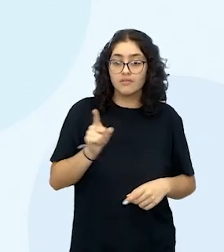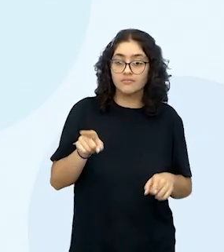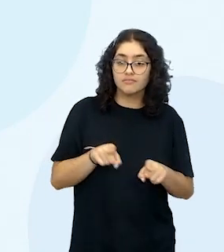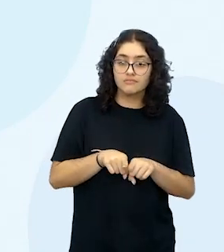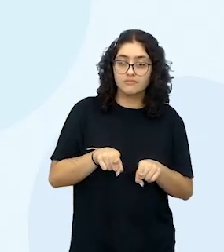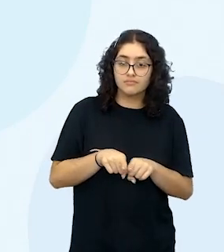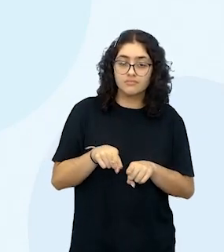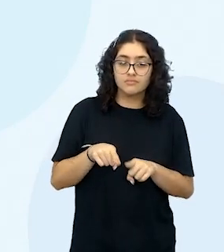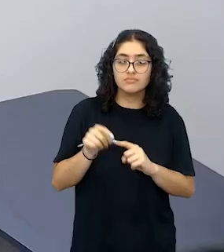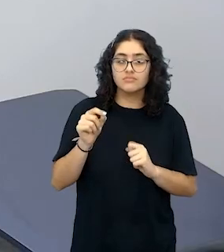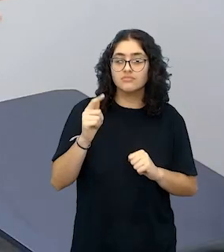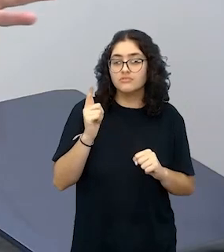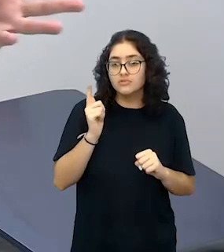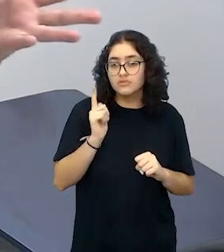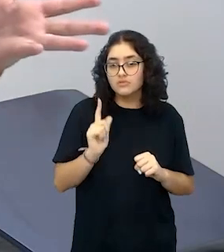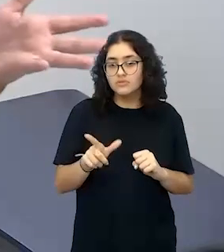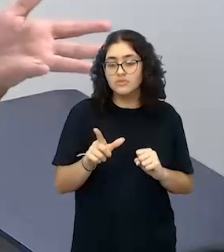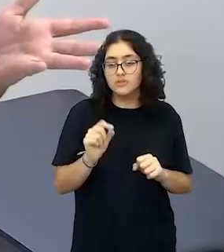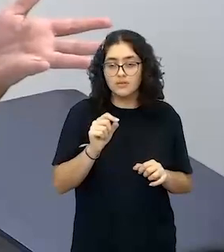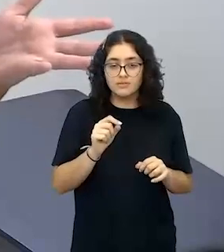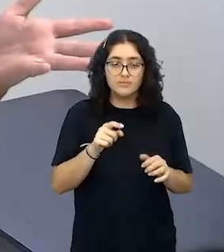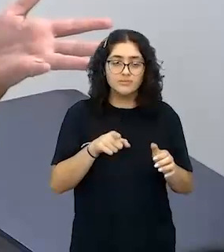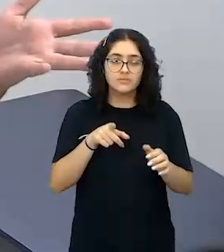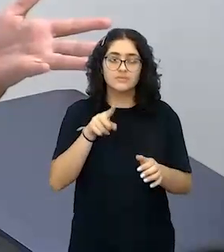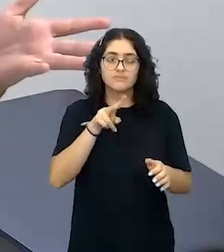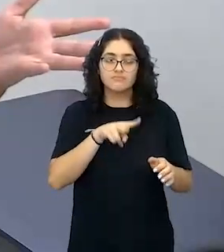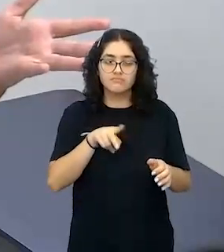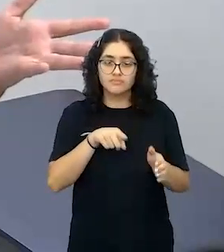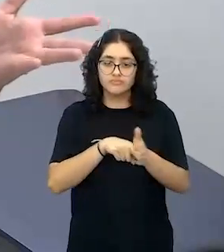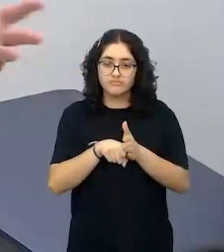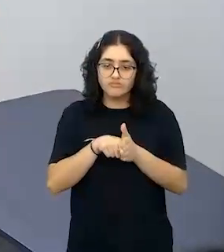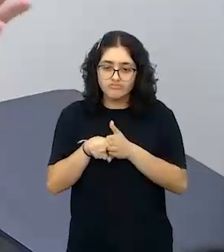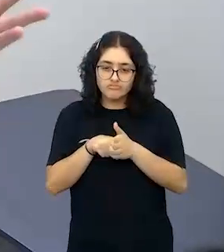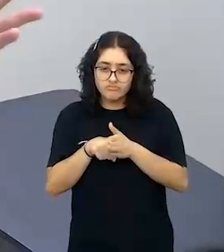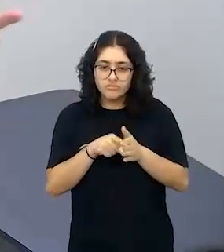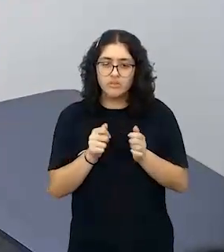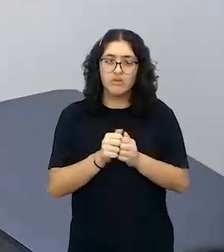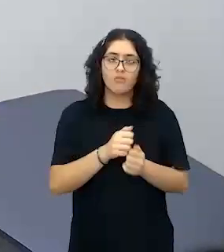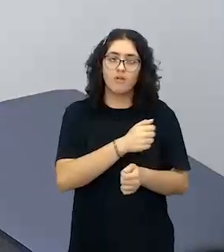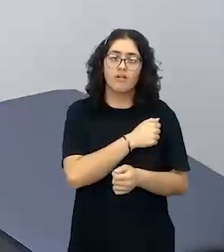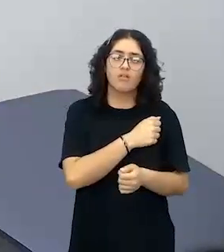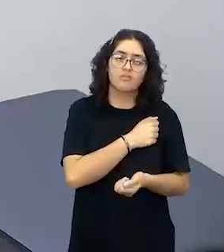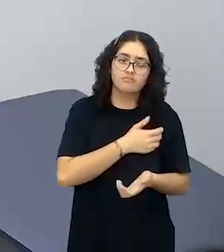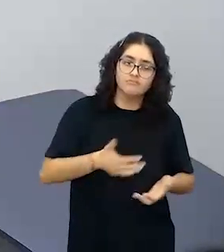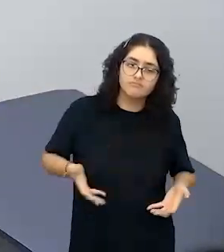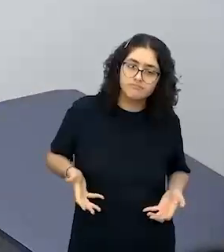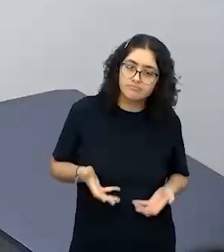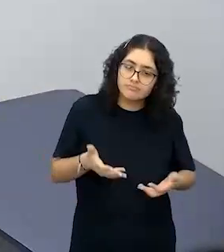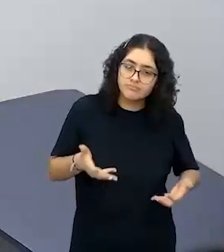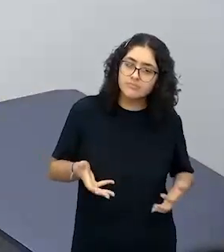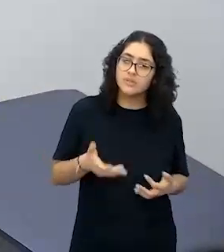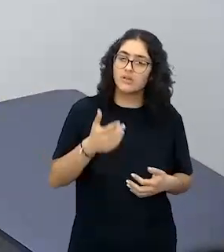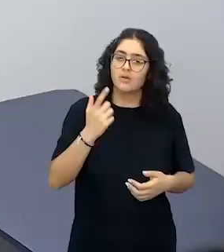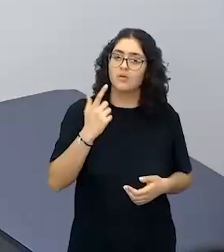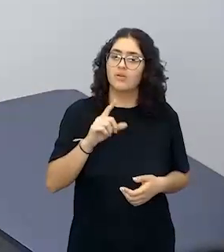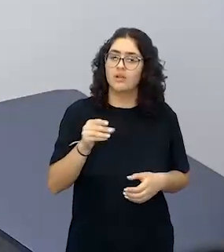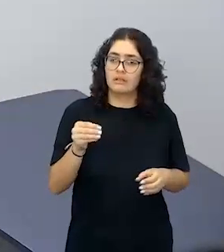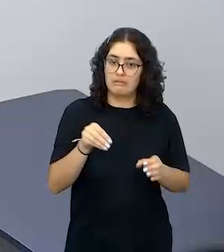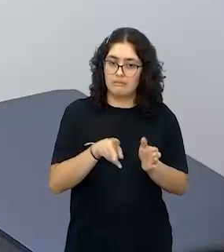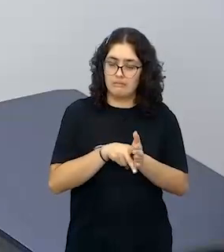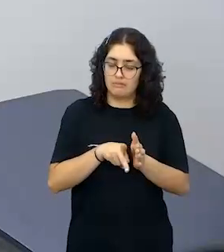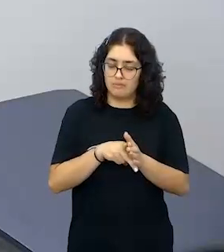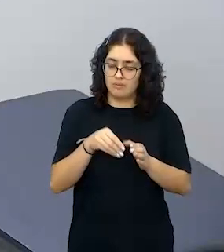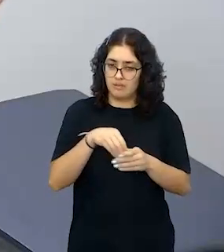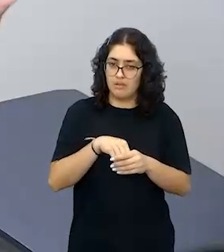de realmente, né, trabalhar essa investigação com o estudante, para que ele possa, dentro dos aspectos que ele considera